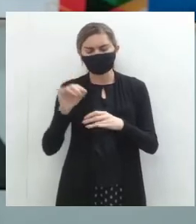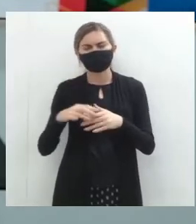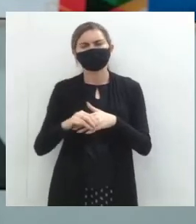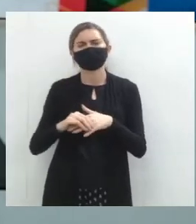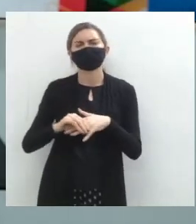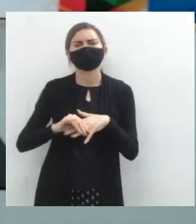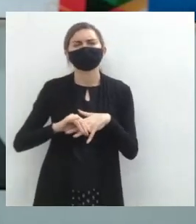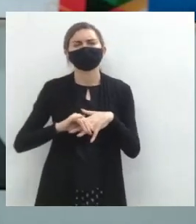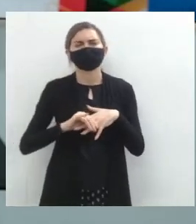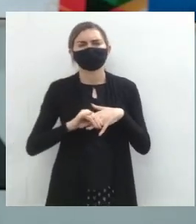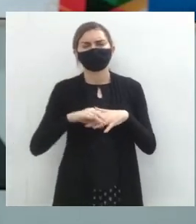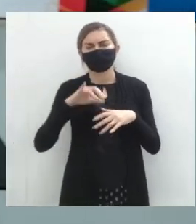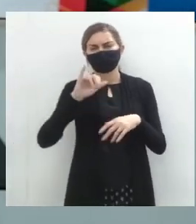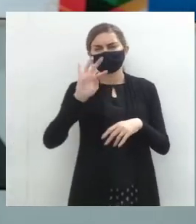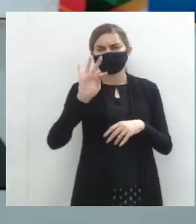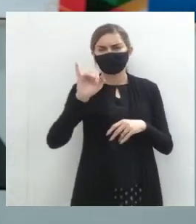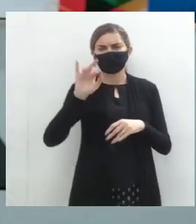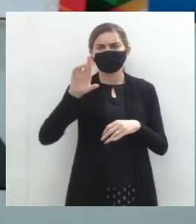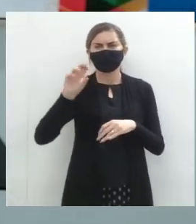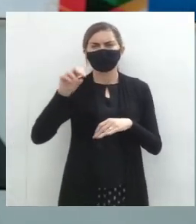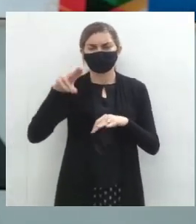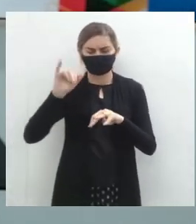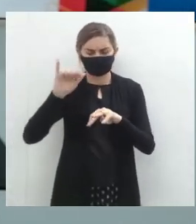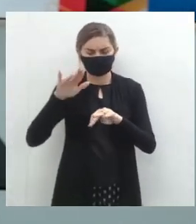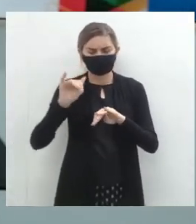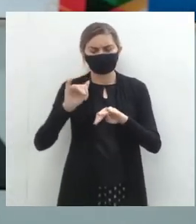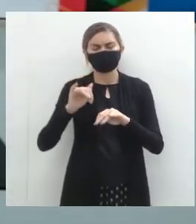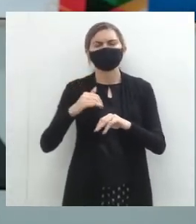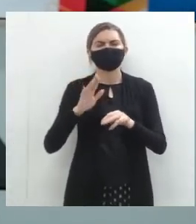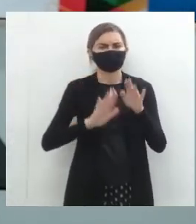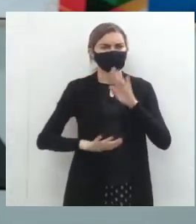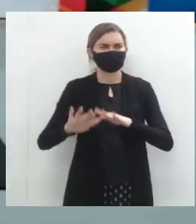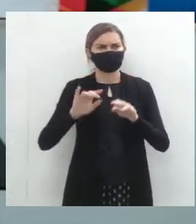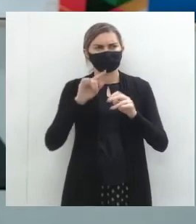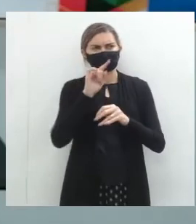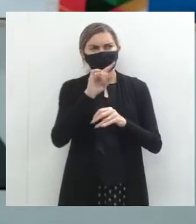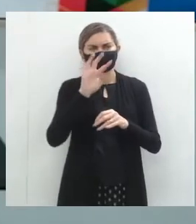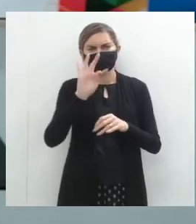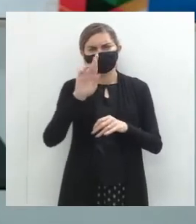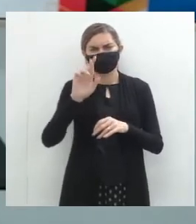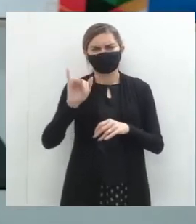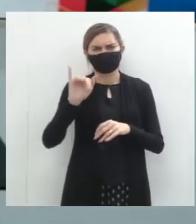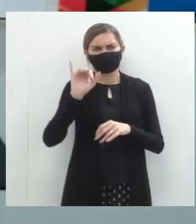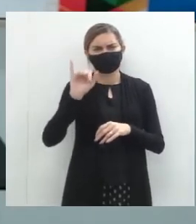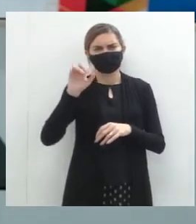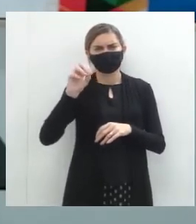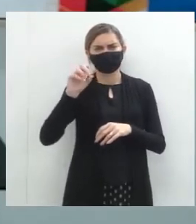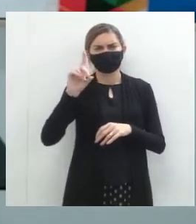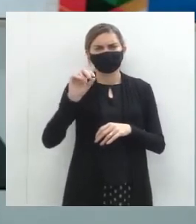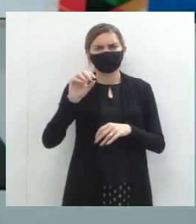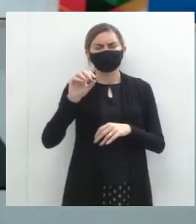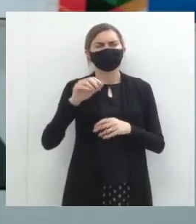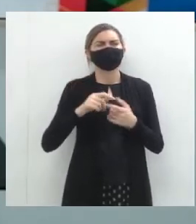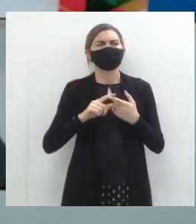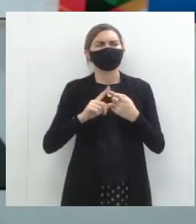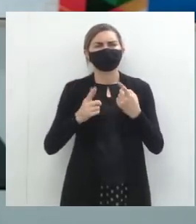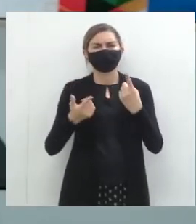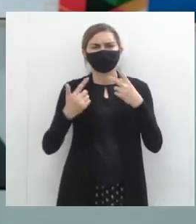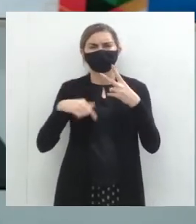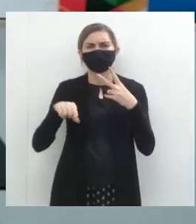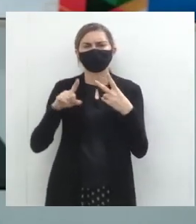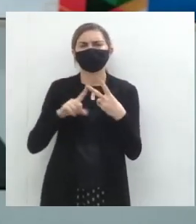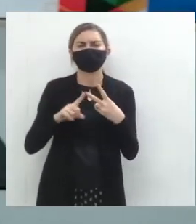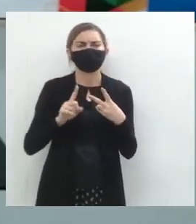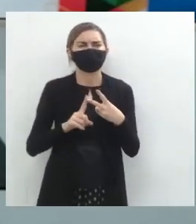triiodotironina. Ó, cuidado com isso aqui, tá? É o triiodotironina. E eu tenho outro hormônio,